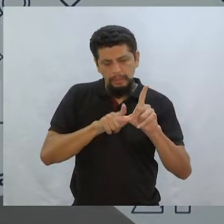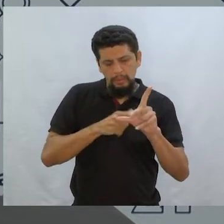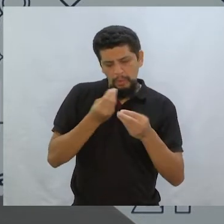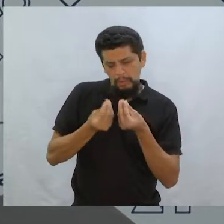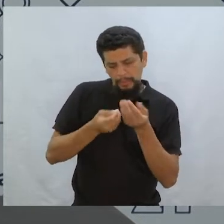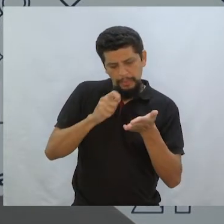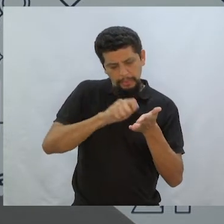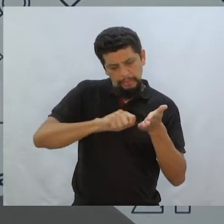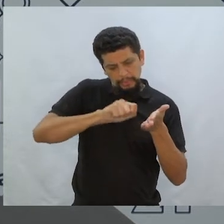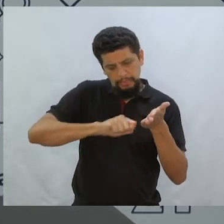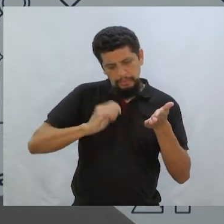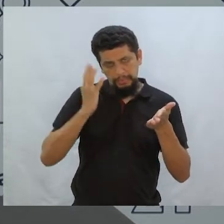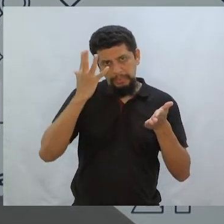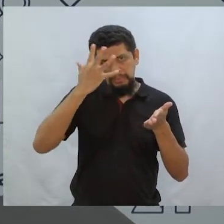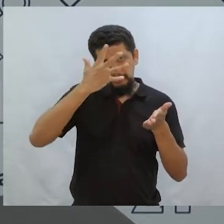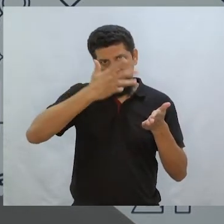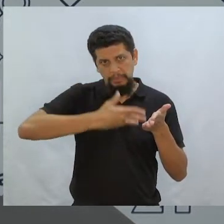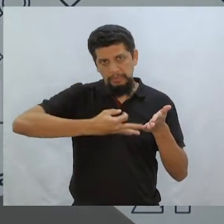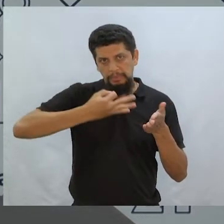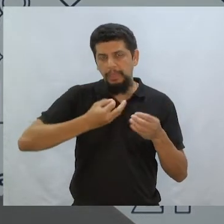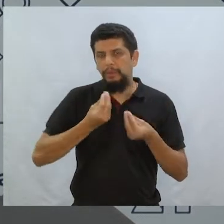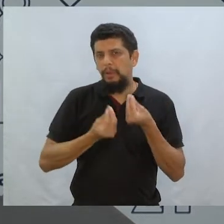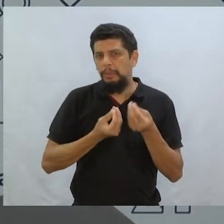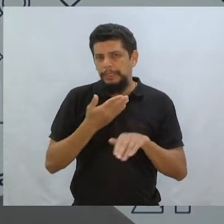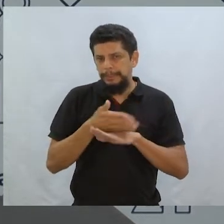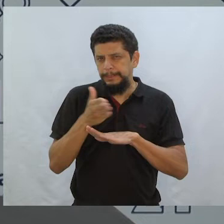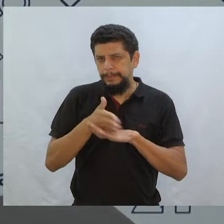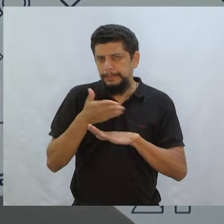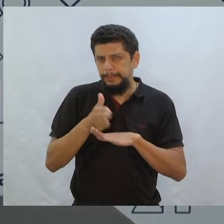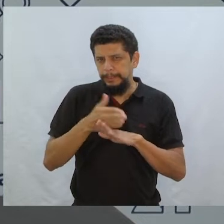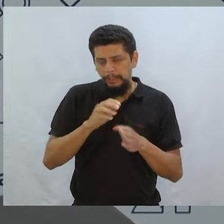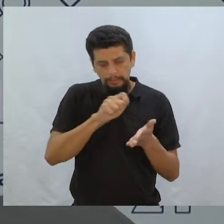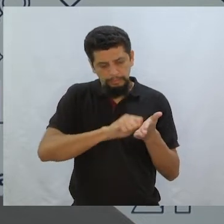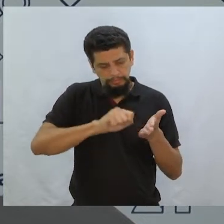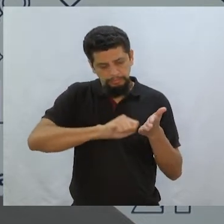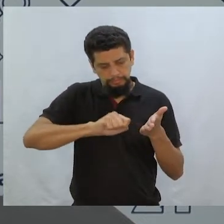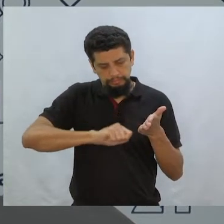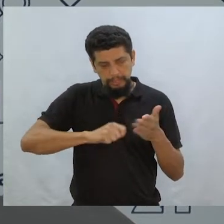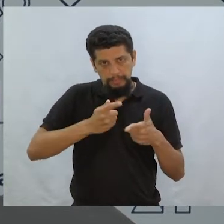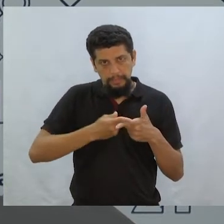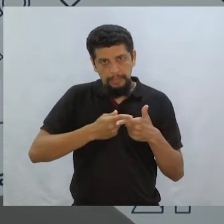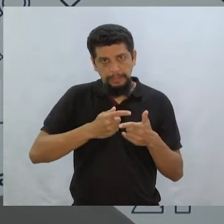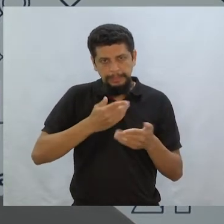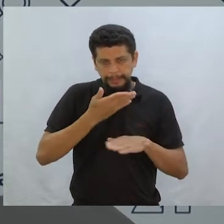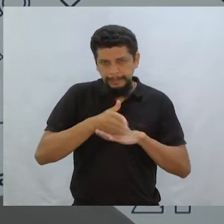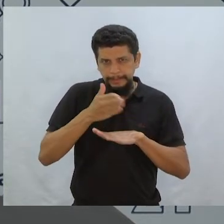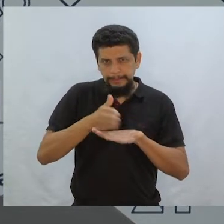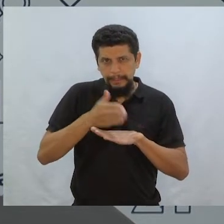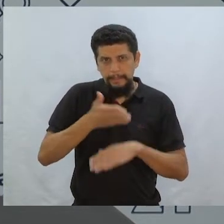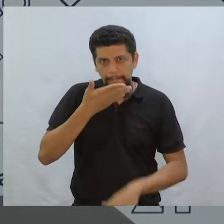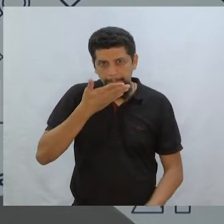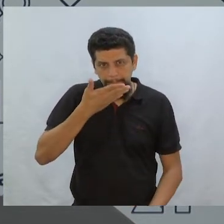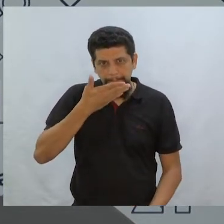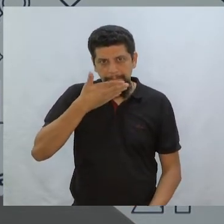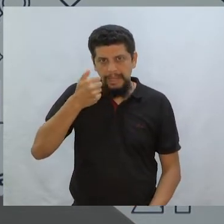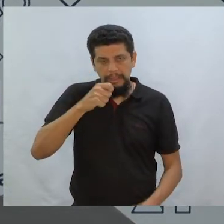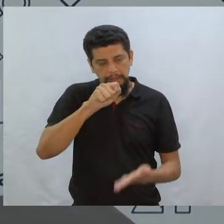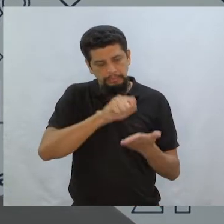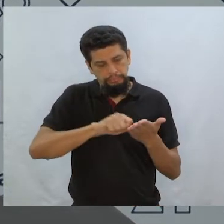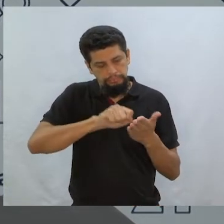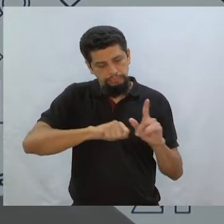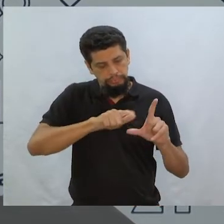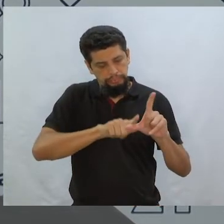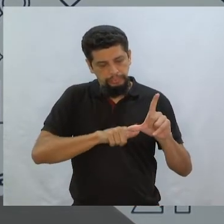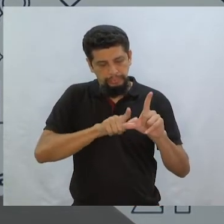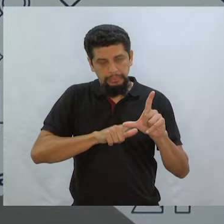essa letra vai ficar se ela vai ficar legível você treina bastante a escrita Porque quanto mais a gente treina melhor vai ficando